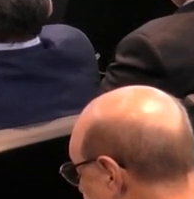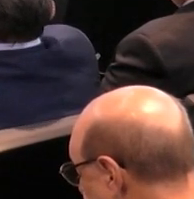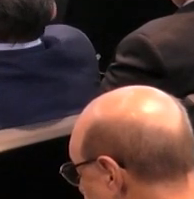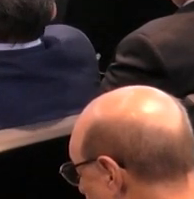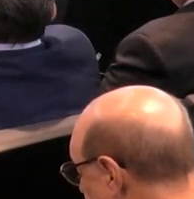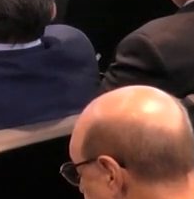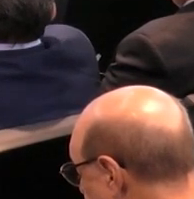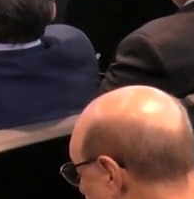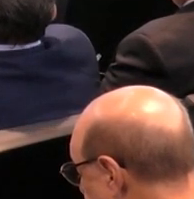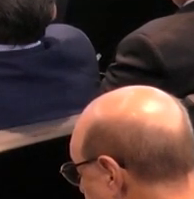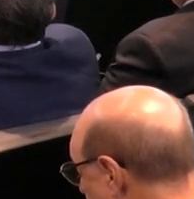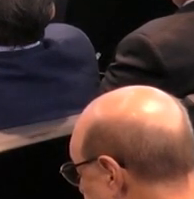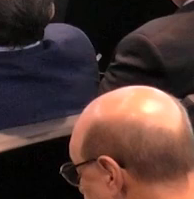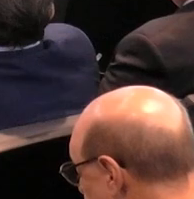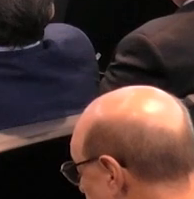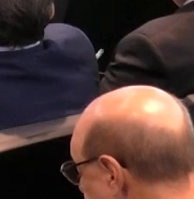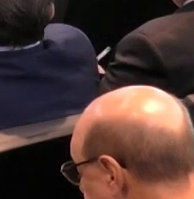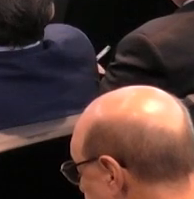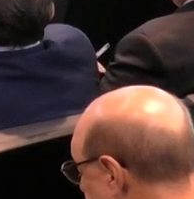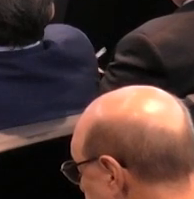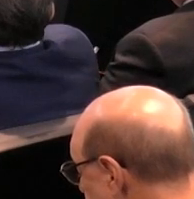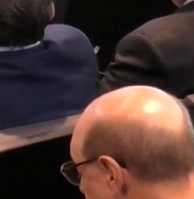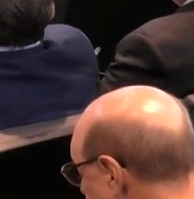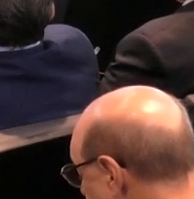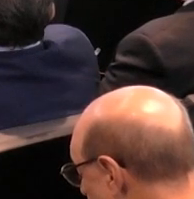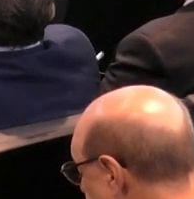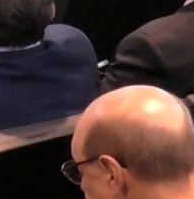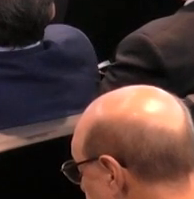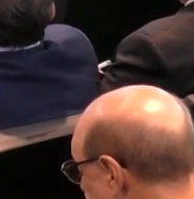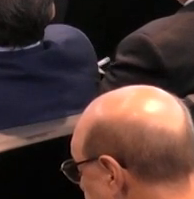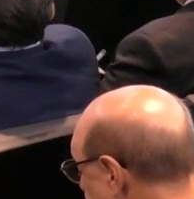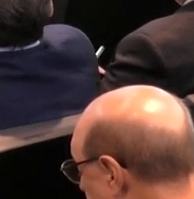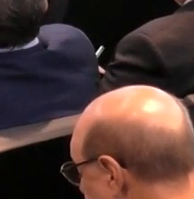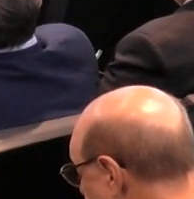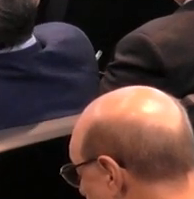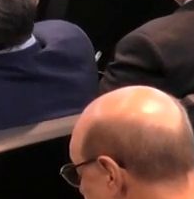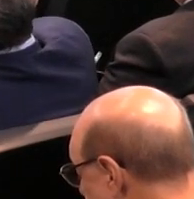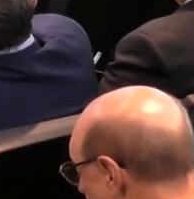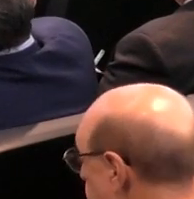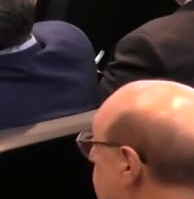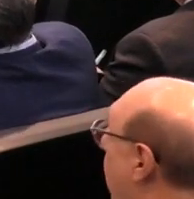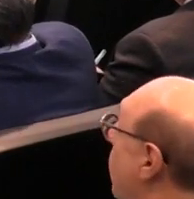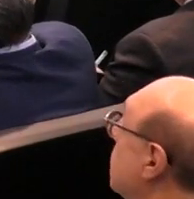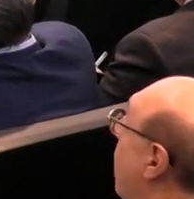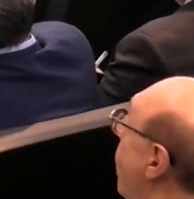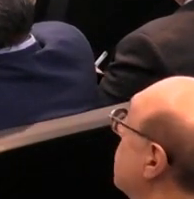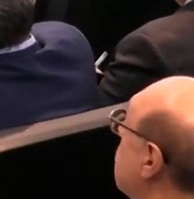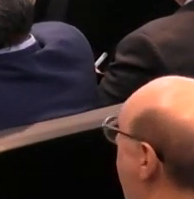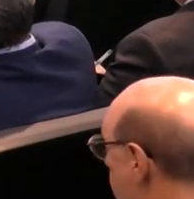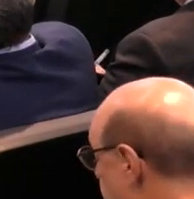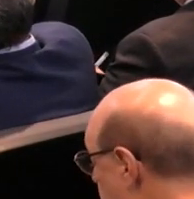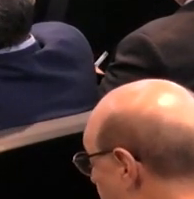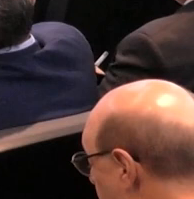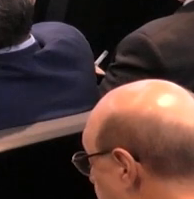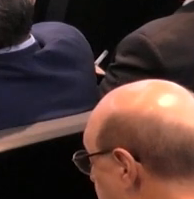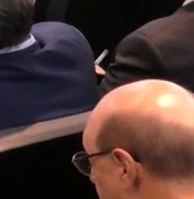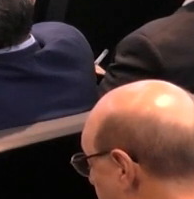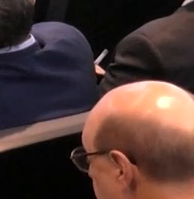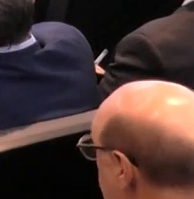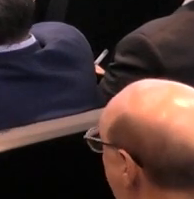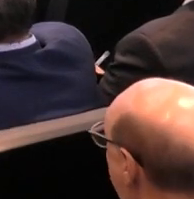os debates não é isso Celson Então eu vou passar a palavra pro nosso palestrante do dia Dr Mário já te